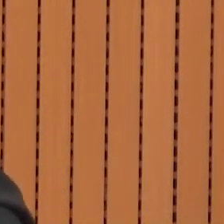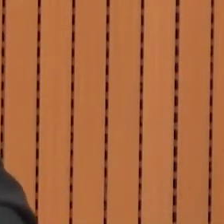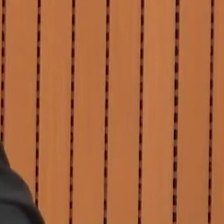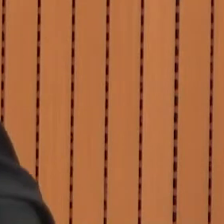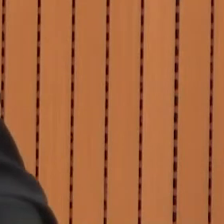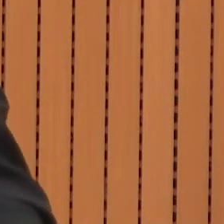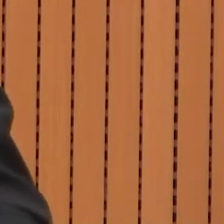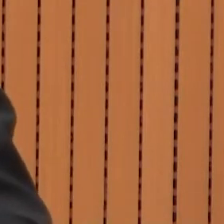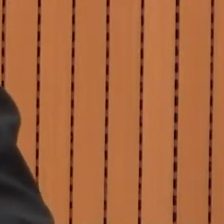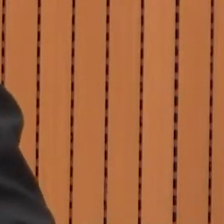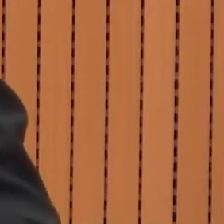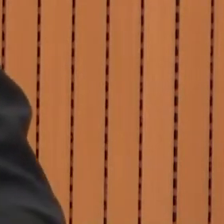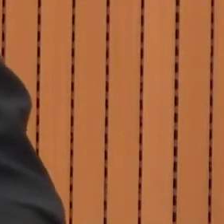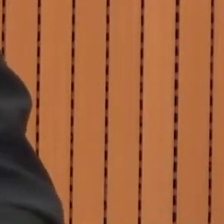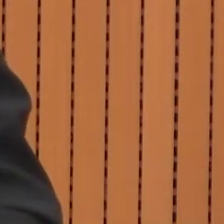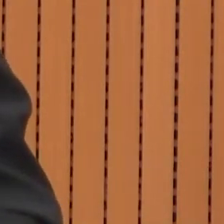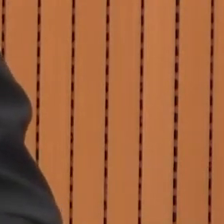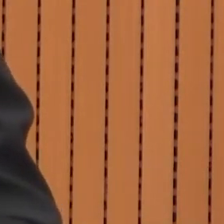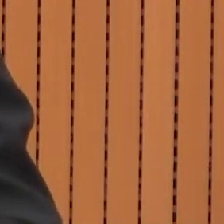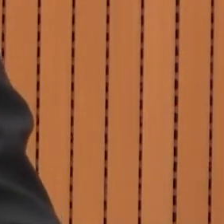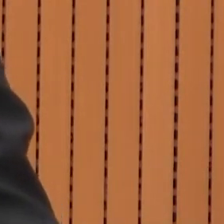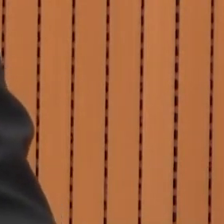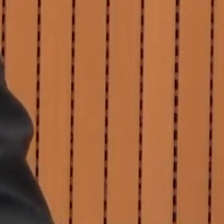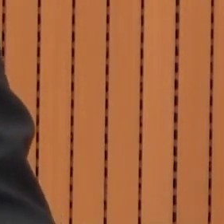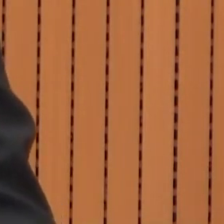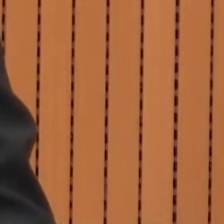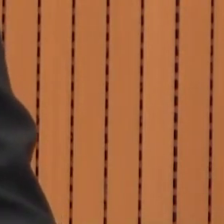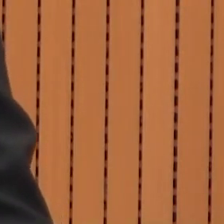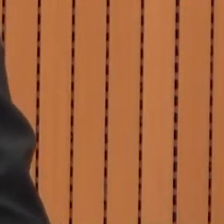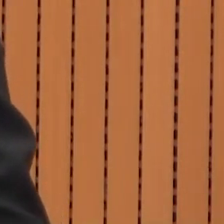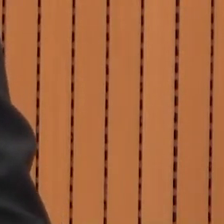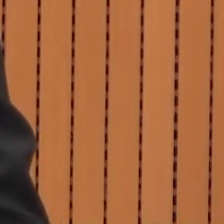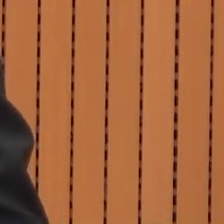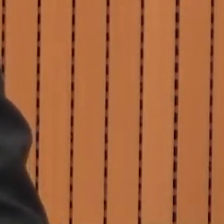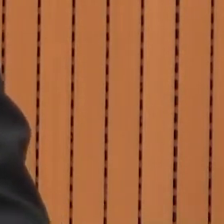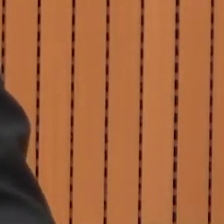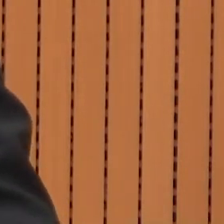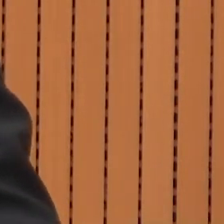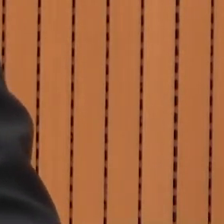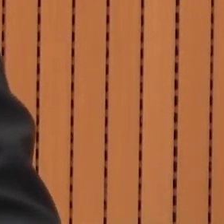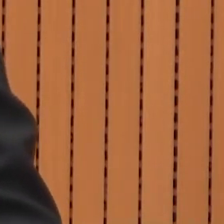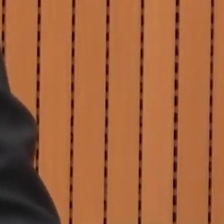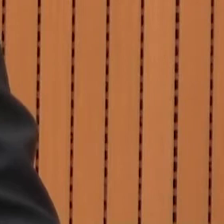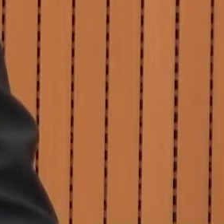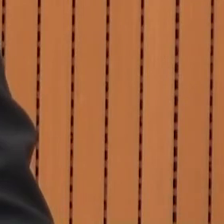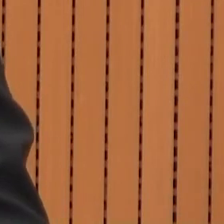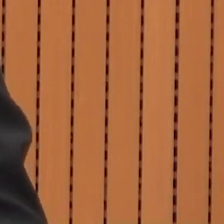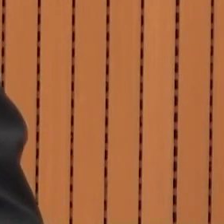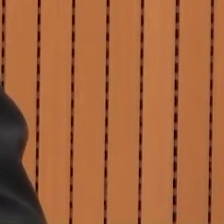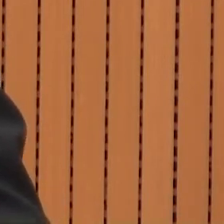de encantos, ninguém compreende a grande dor que